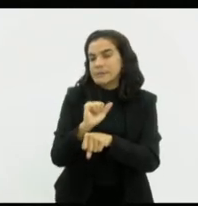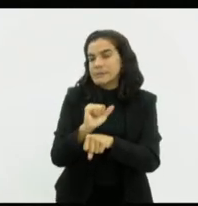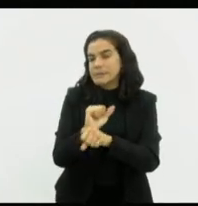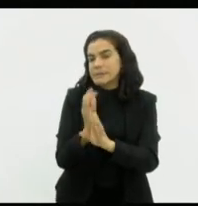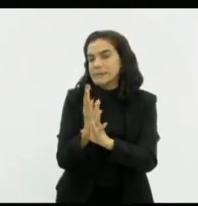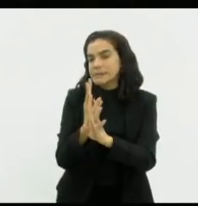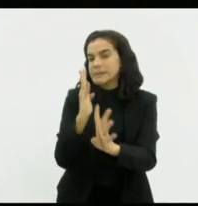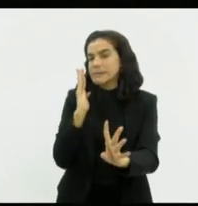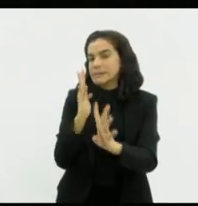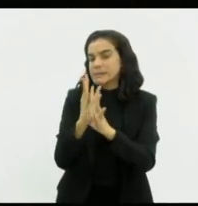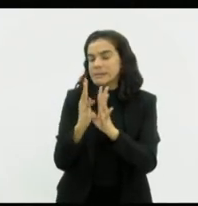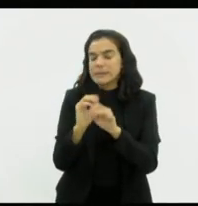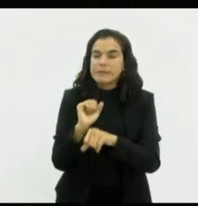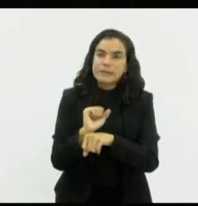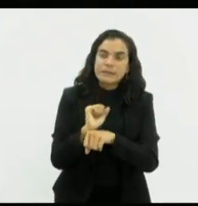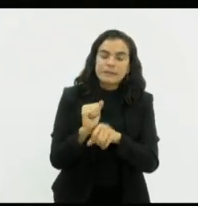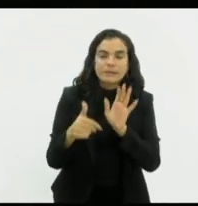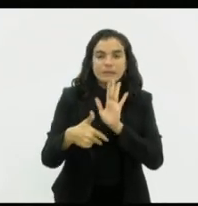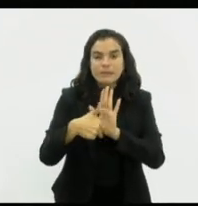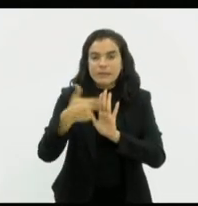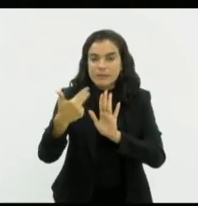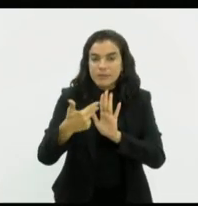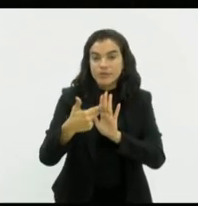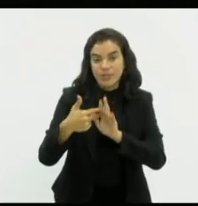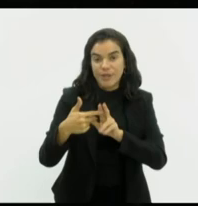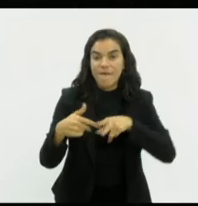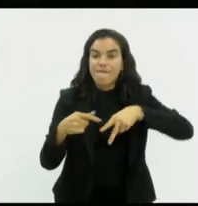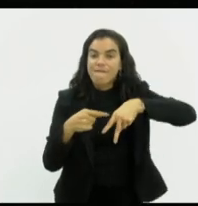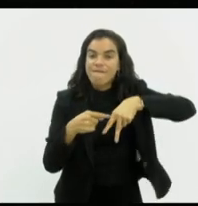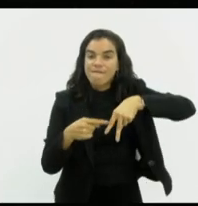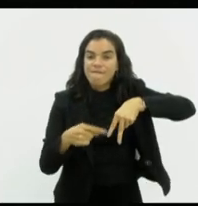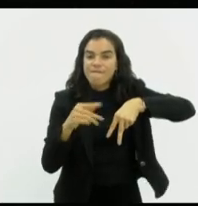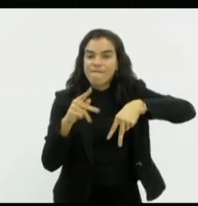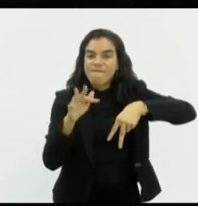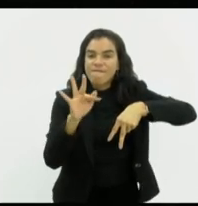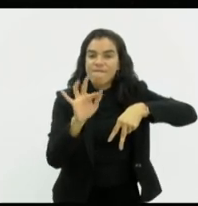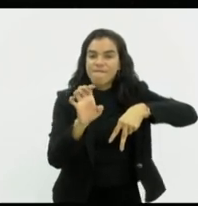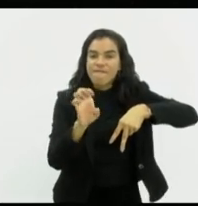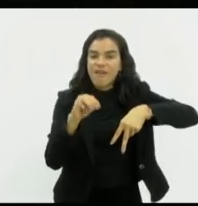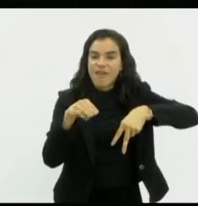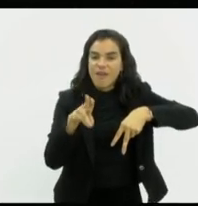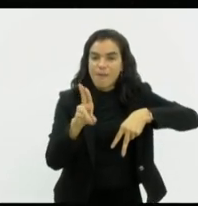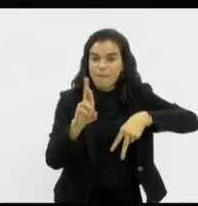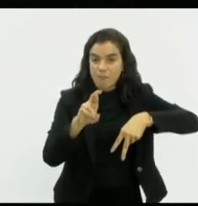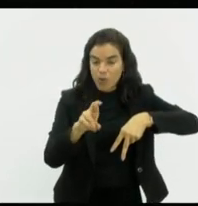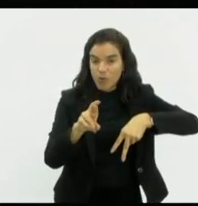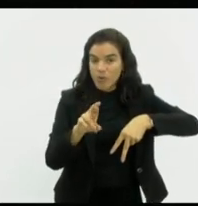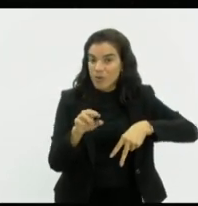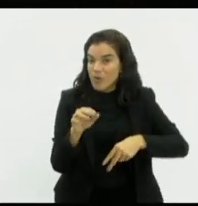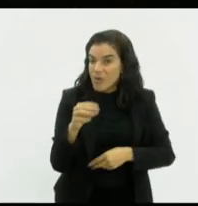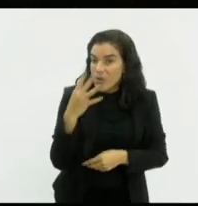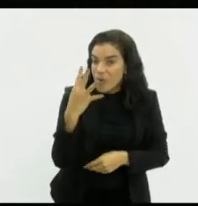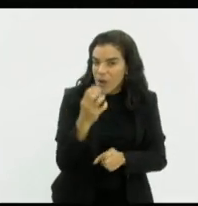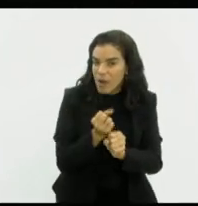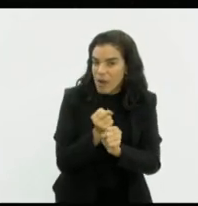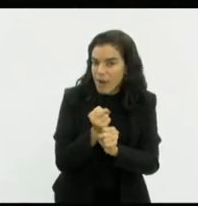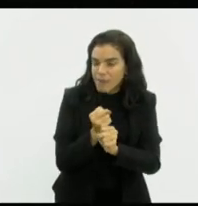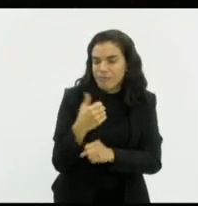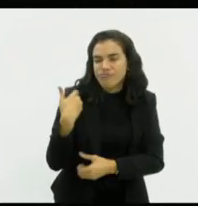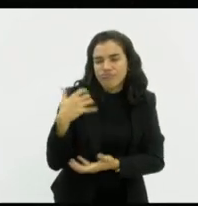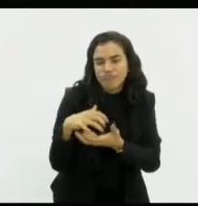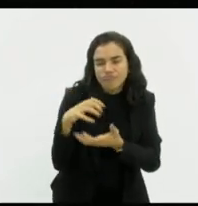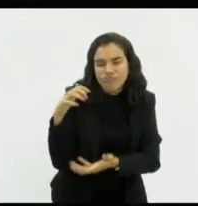para fazer a cirurgia de fêmur, deputado Valdo Seasa. Uma senhora, 4 anos, bem